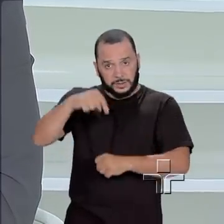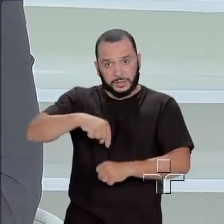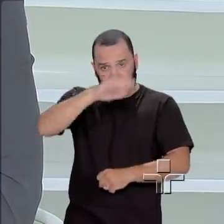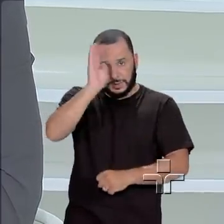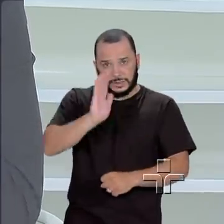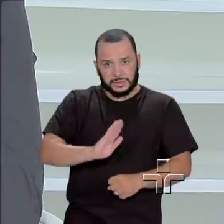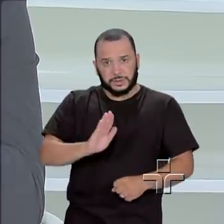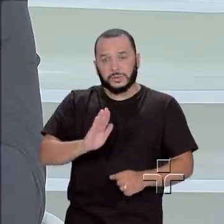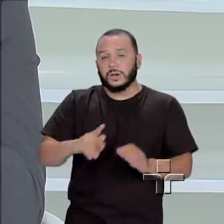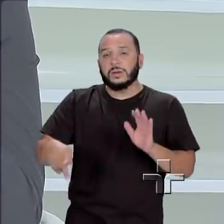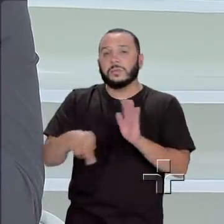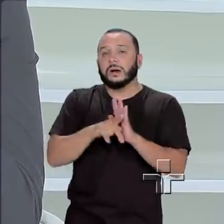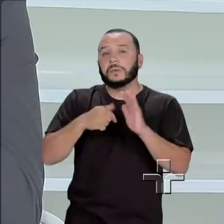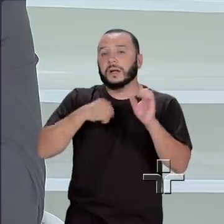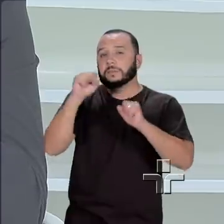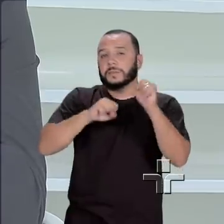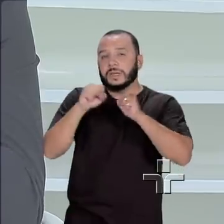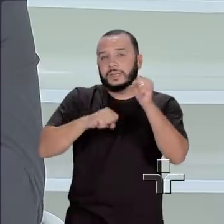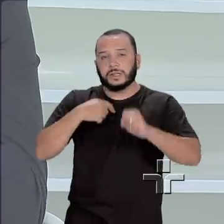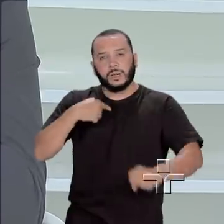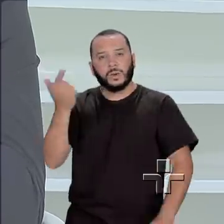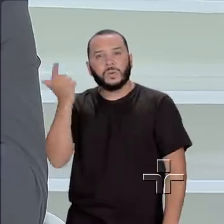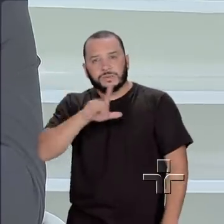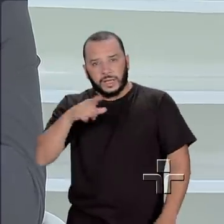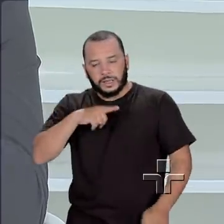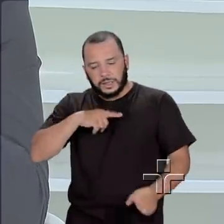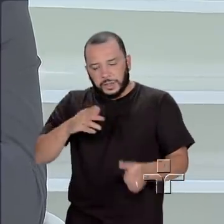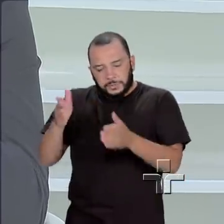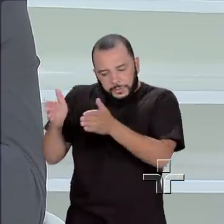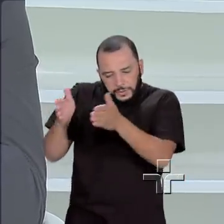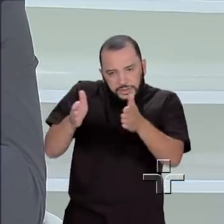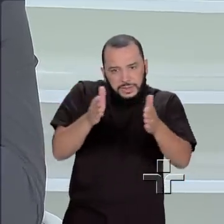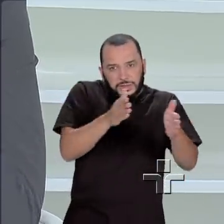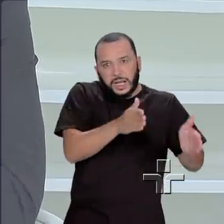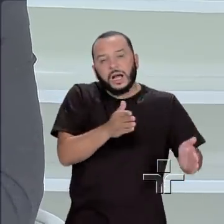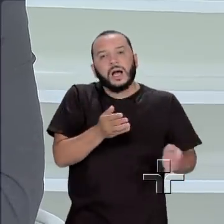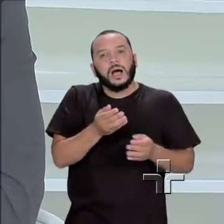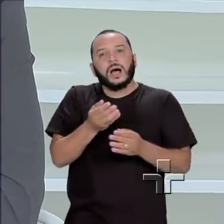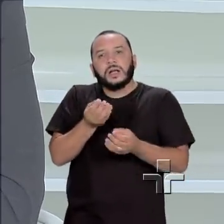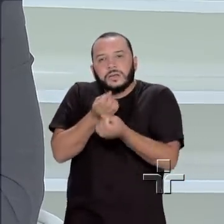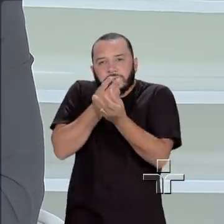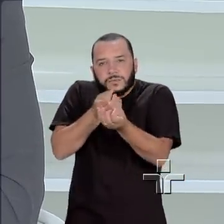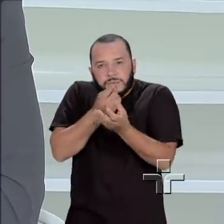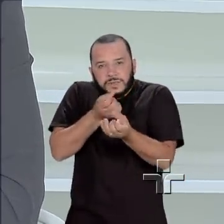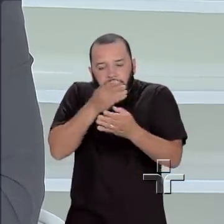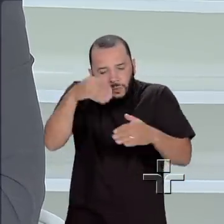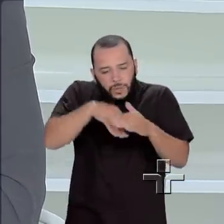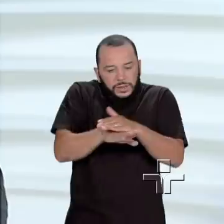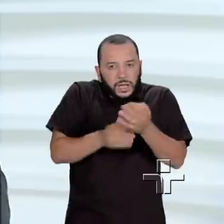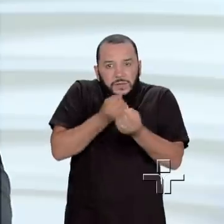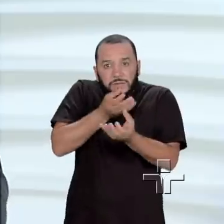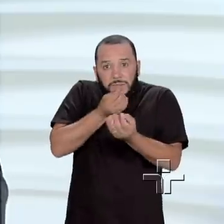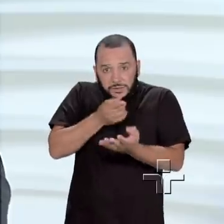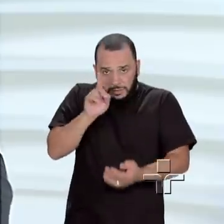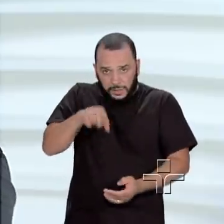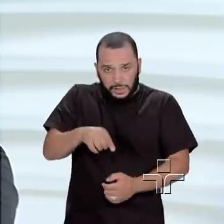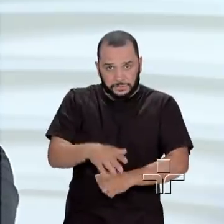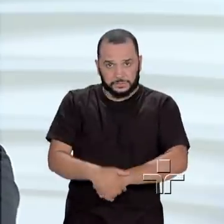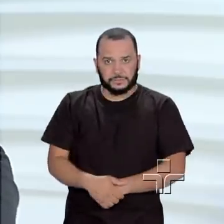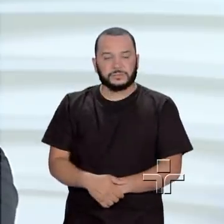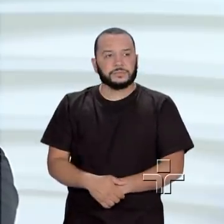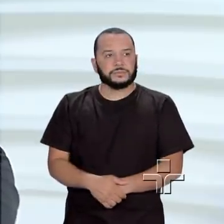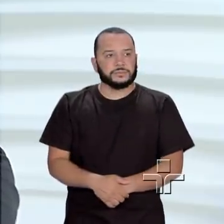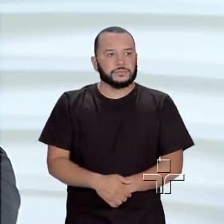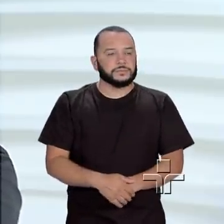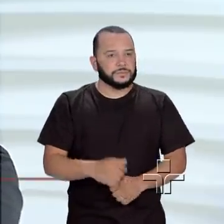que conseguir acumular, processar e analisar a maior quantidade de informação? Olha, primeiro o que a